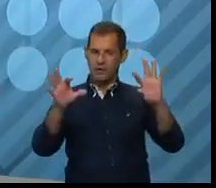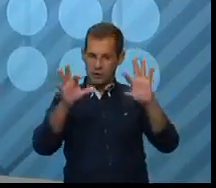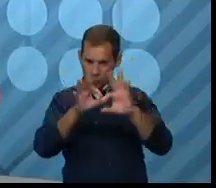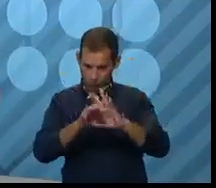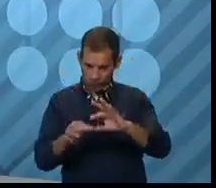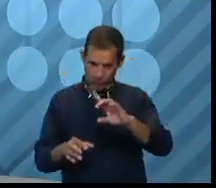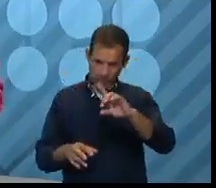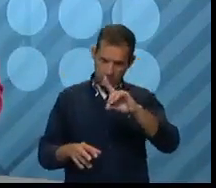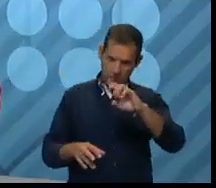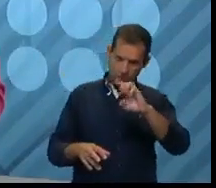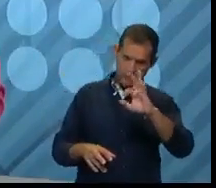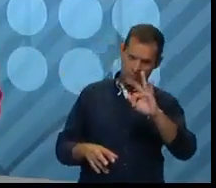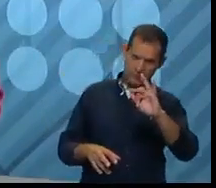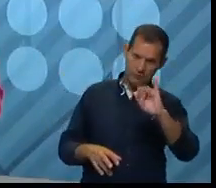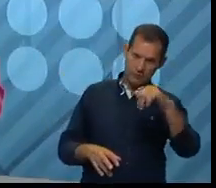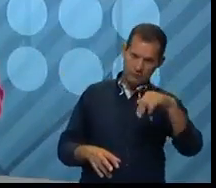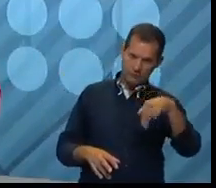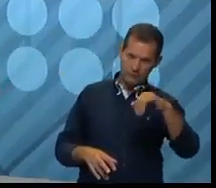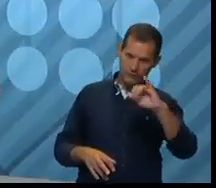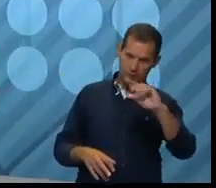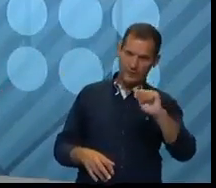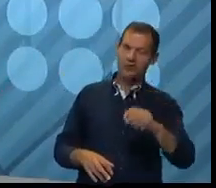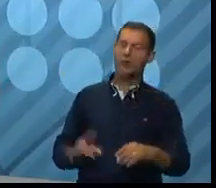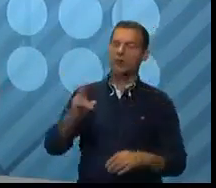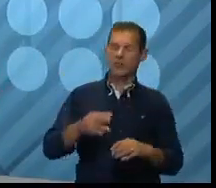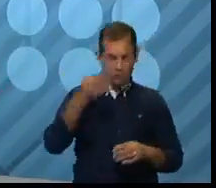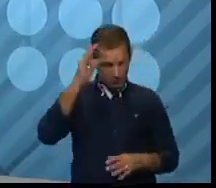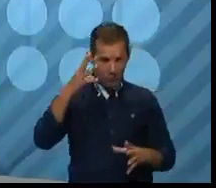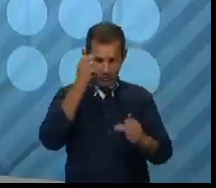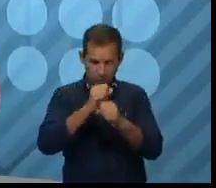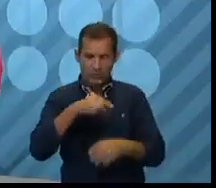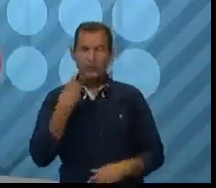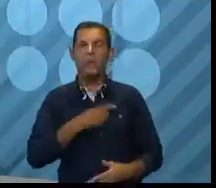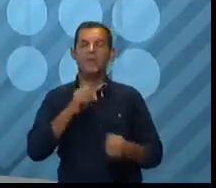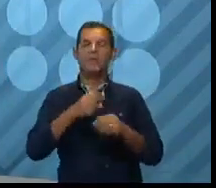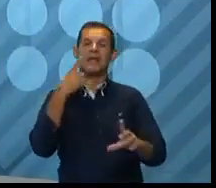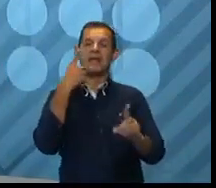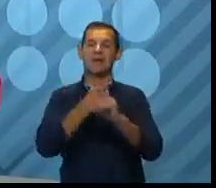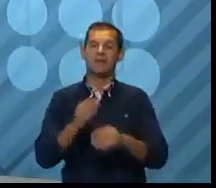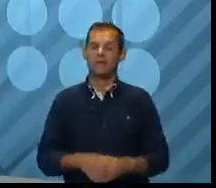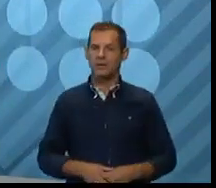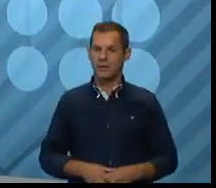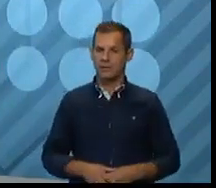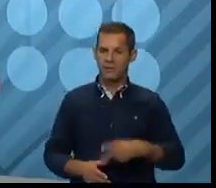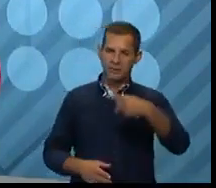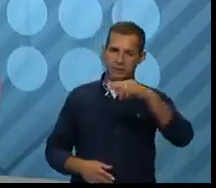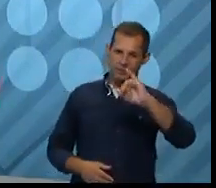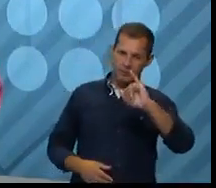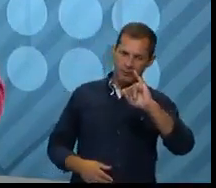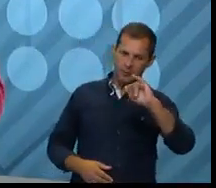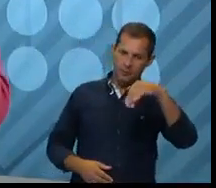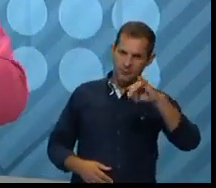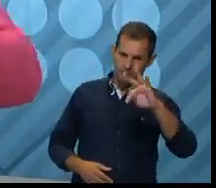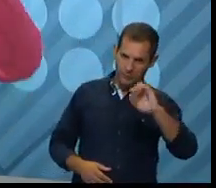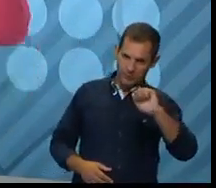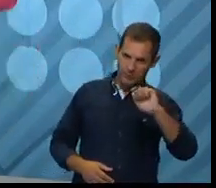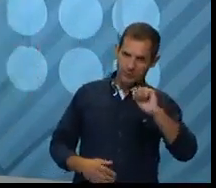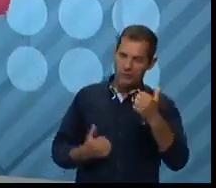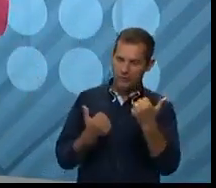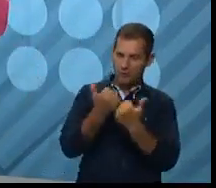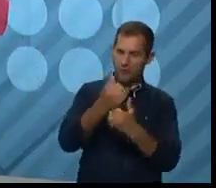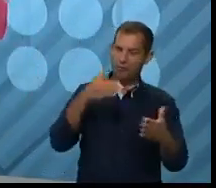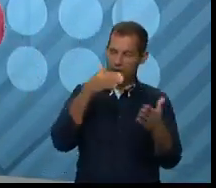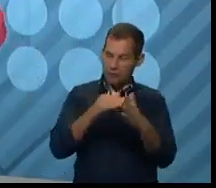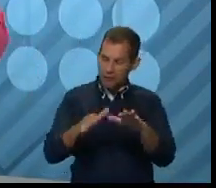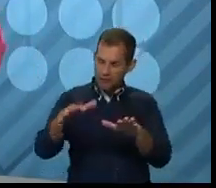definidas, utilizamos o teorema fundamental do cálculo e o que nós fazemos? Encontramos a primitiva, depois nós substituímos o